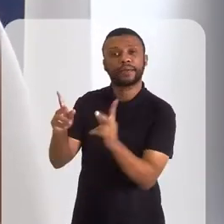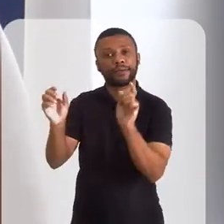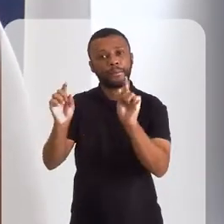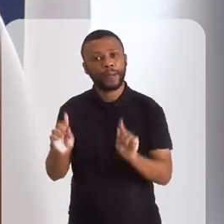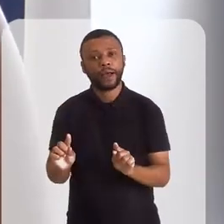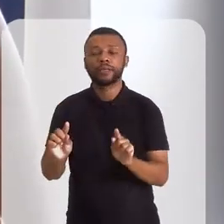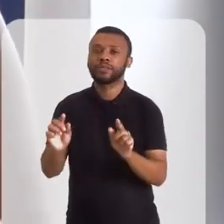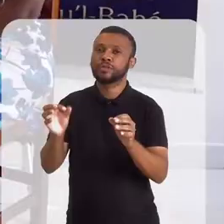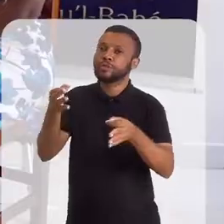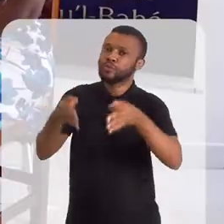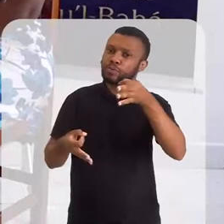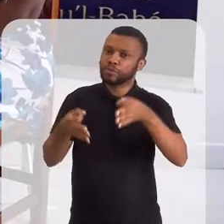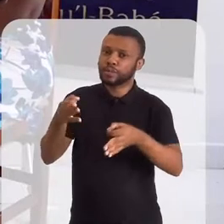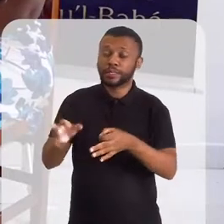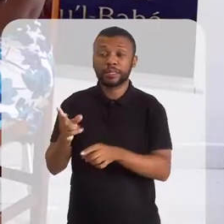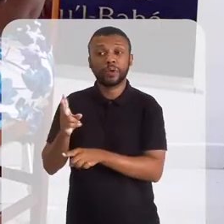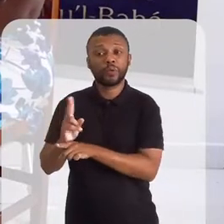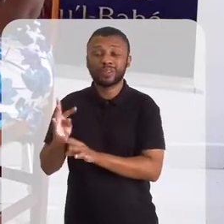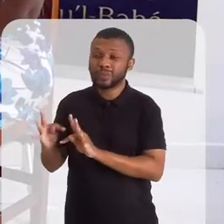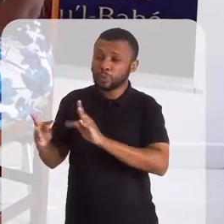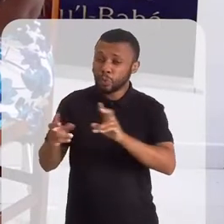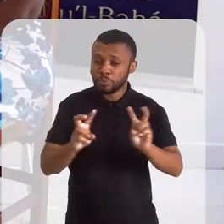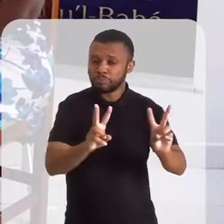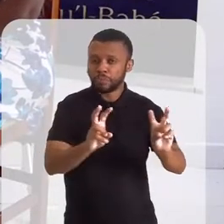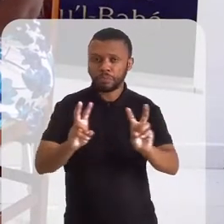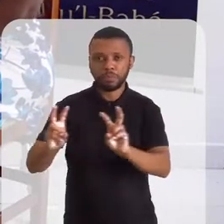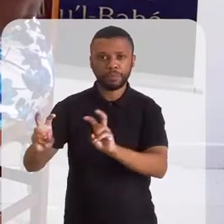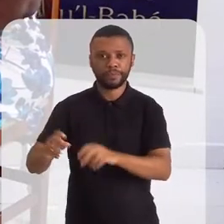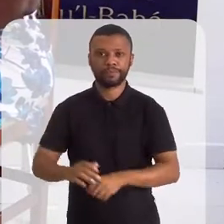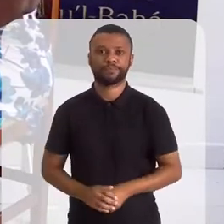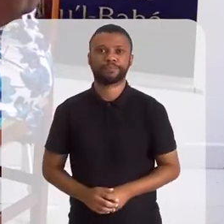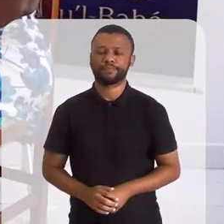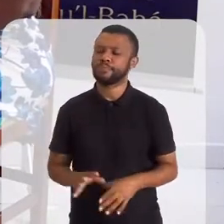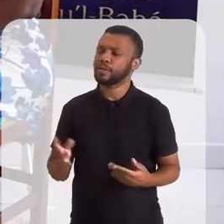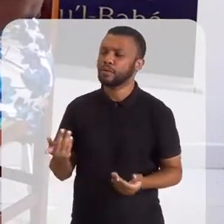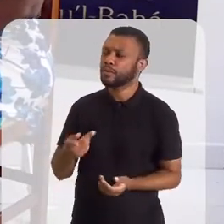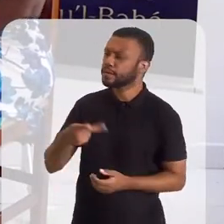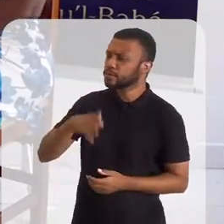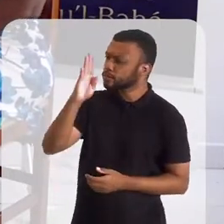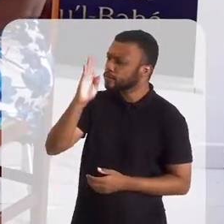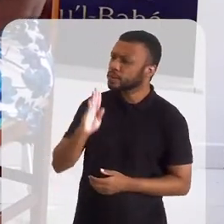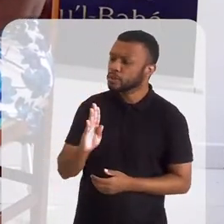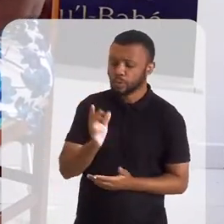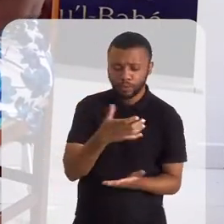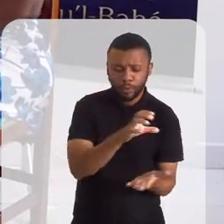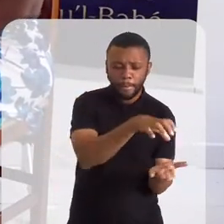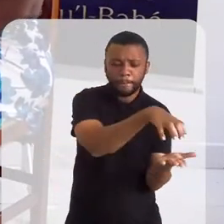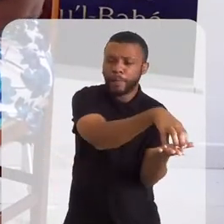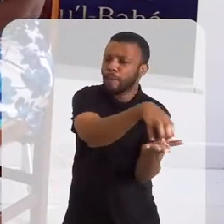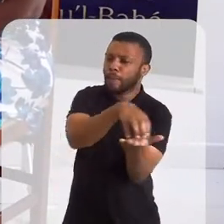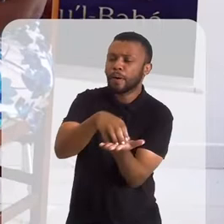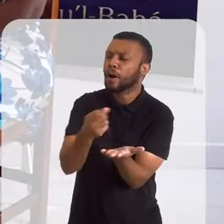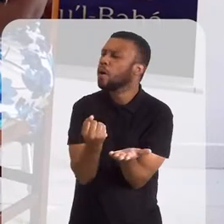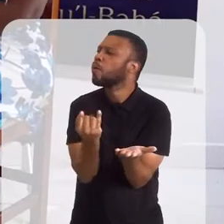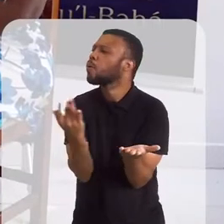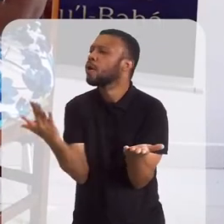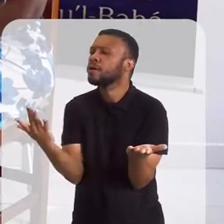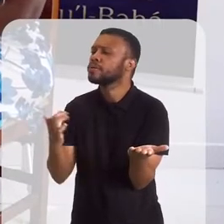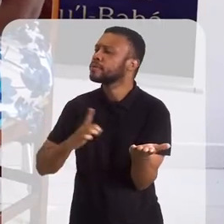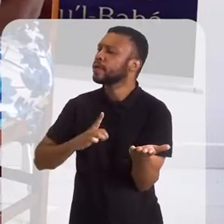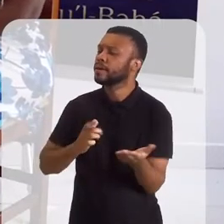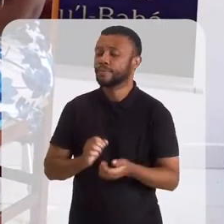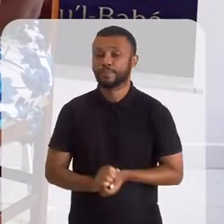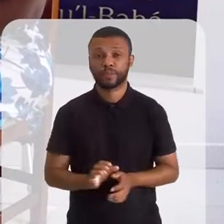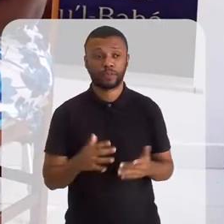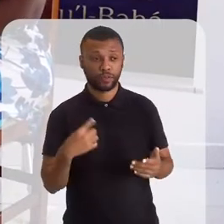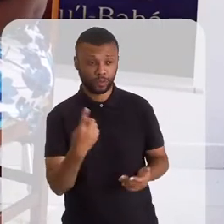Universal de Justiça, que cuida de todos. Tá. Aqui no Brasil, quantos núcleos vocês têm?